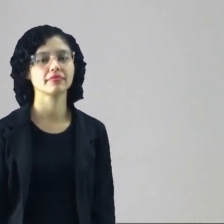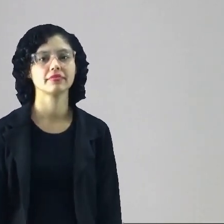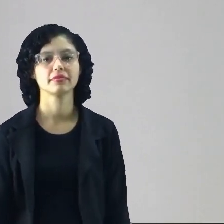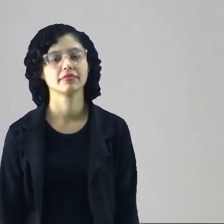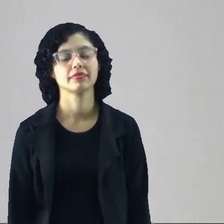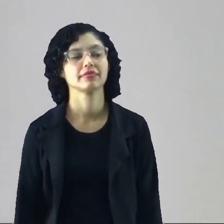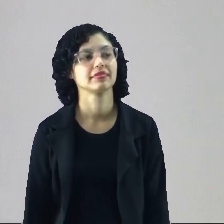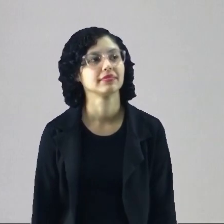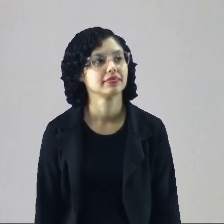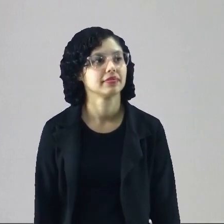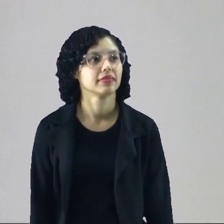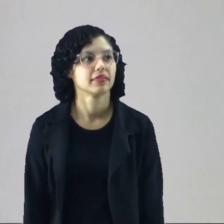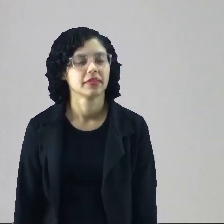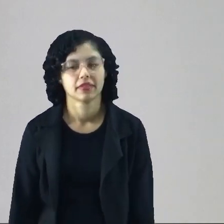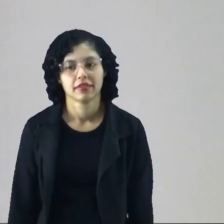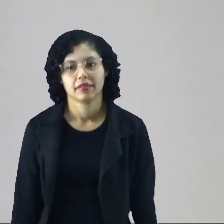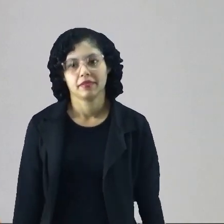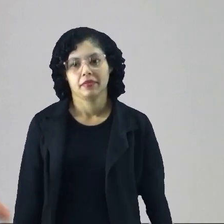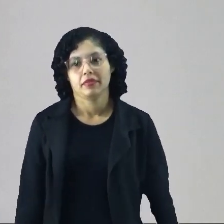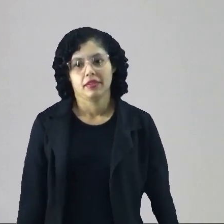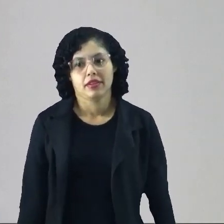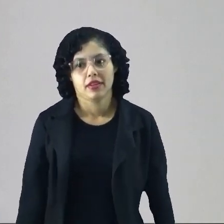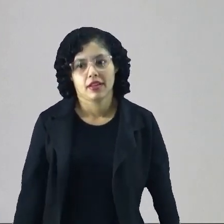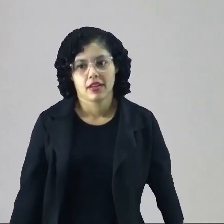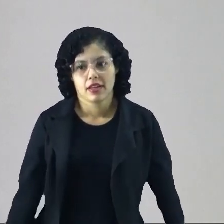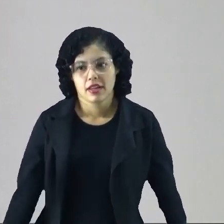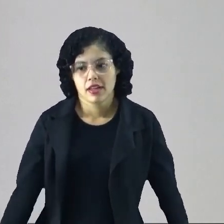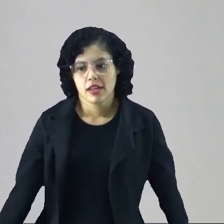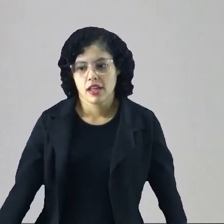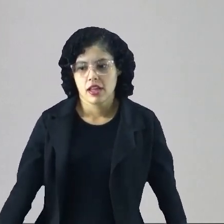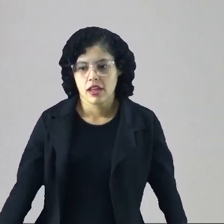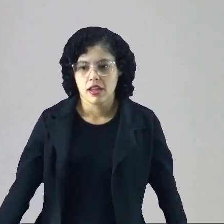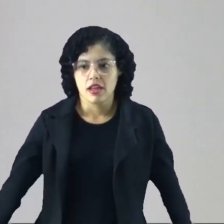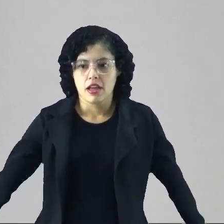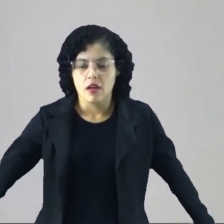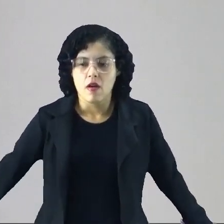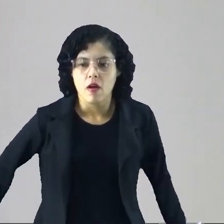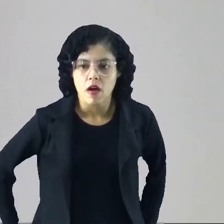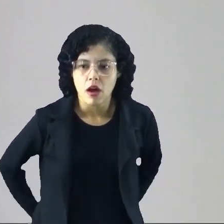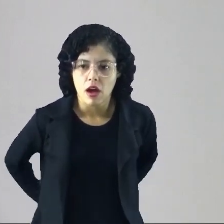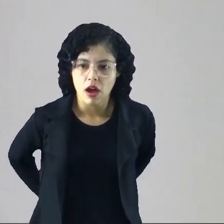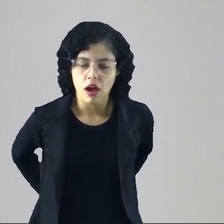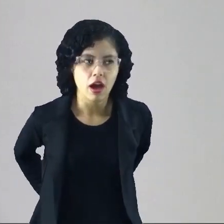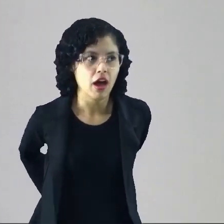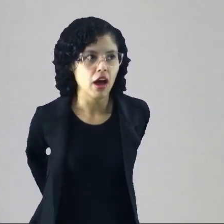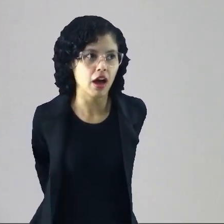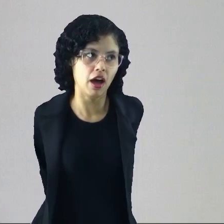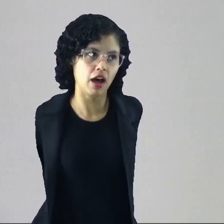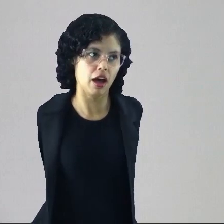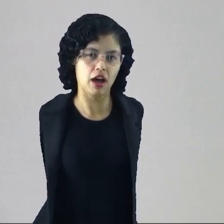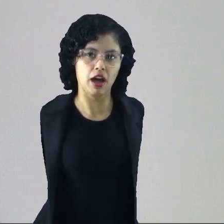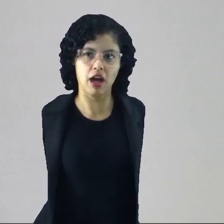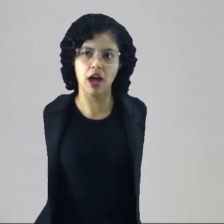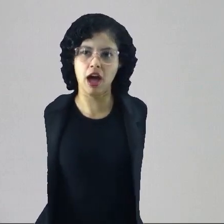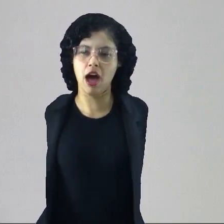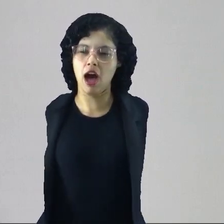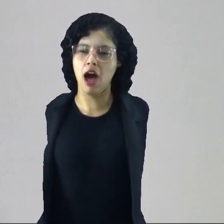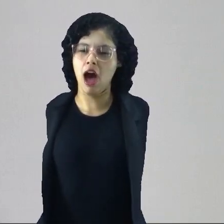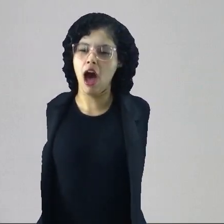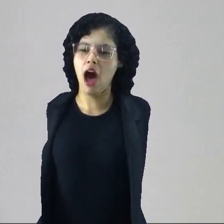Deixa eu lembrar que eu queria falar meu Deus fiquei pensando aqui no muda de muda de coisa muda de não sei o quê e